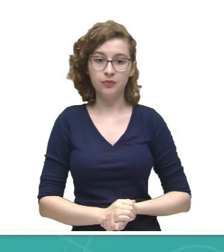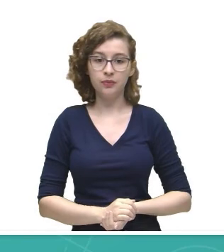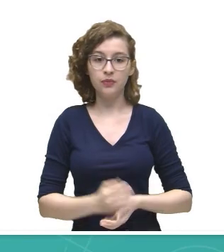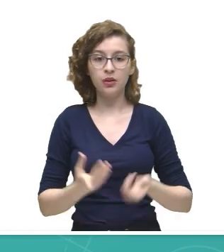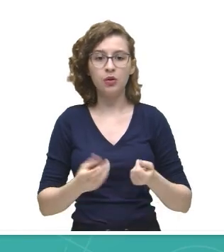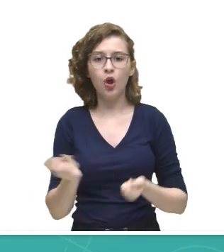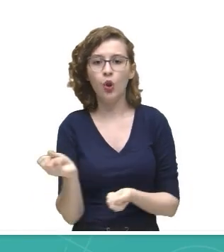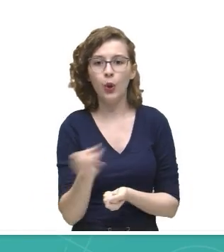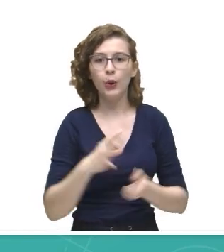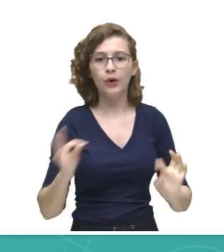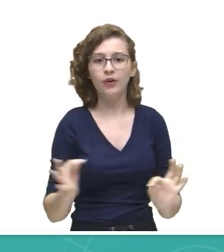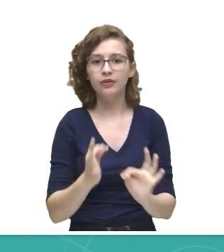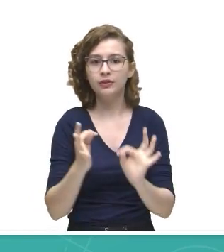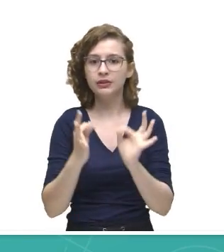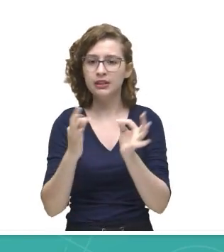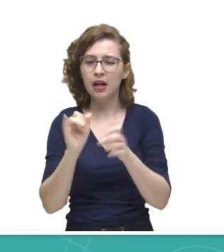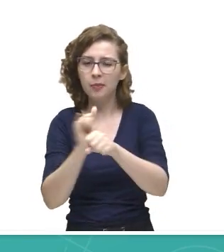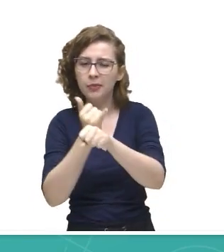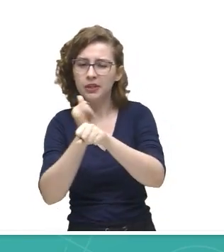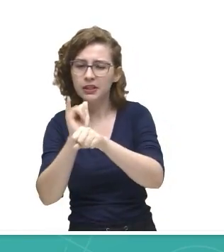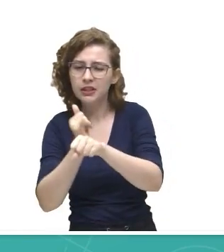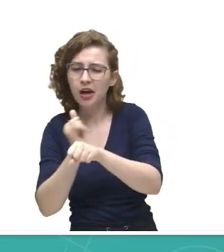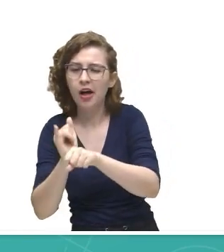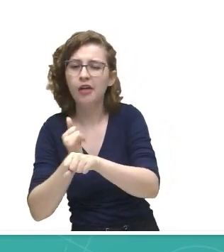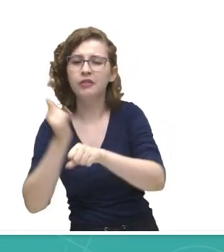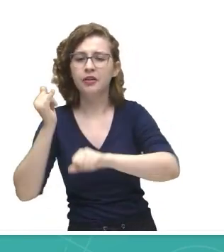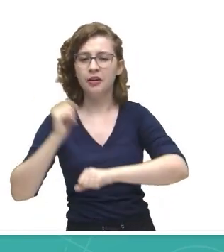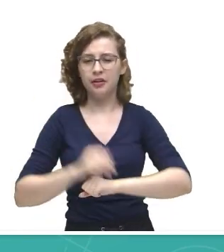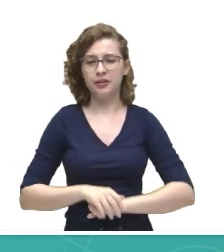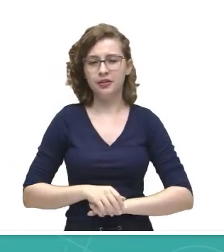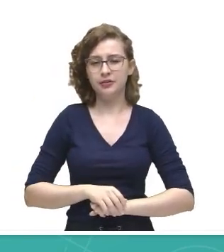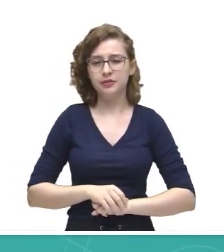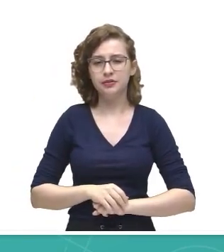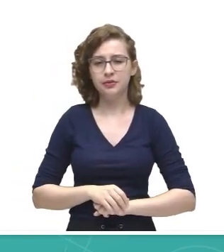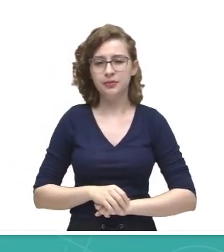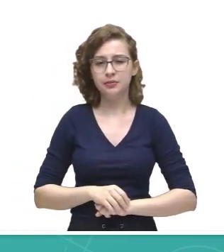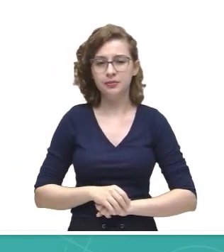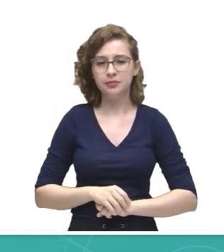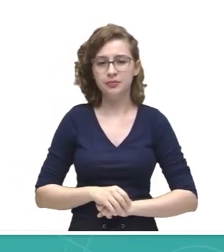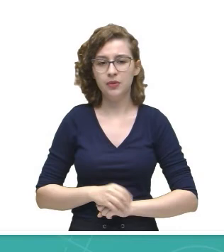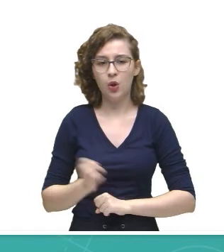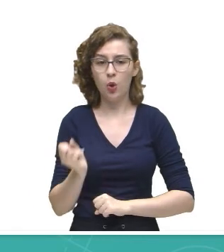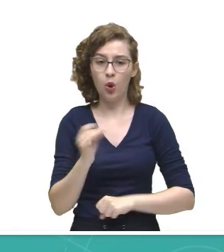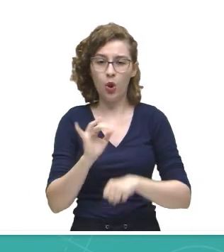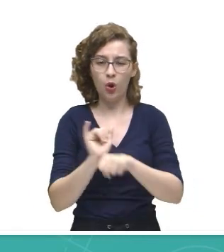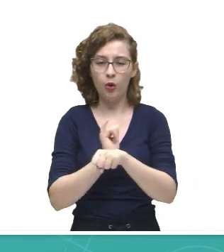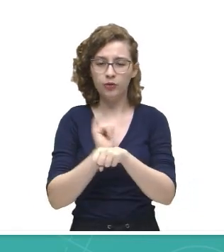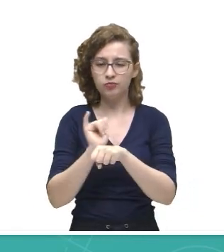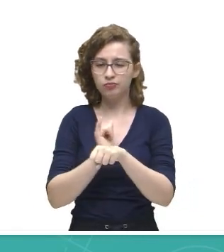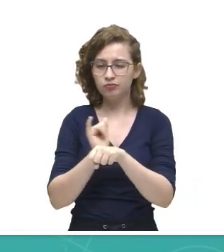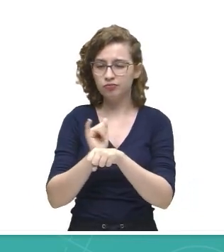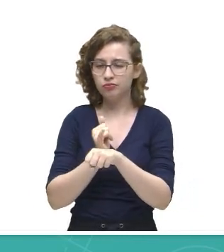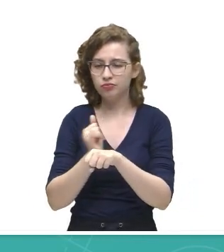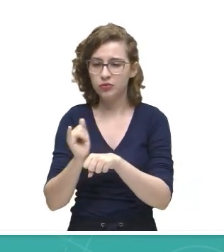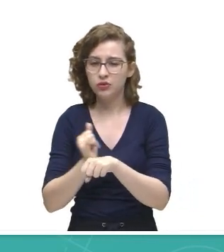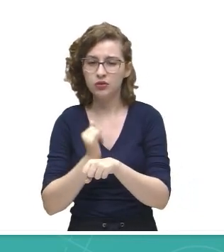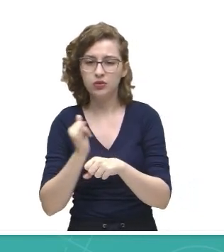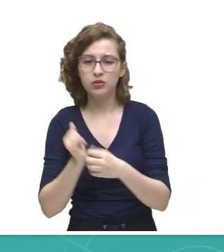inovações técnicas. Olha só, lembra? Vai surgir aí na Inglaterra nesse período